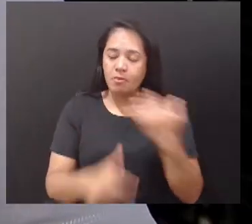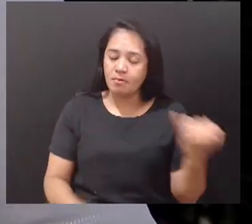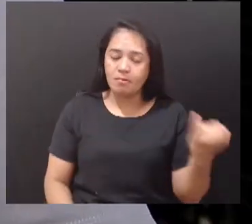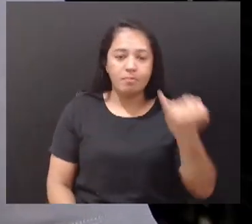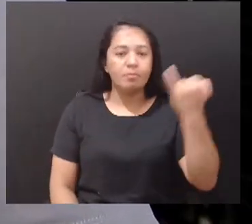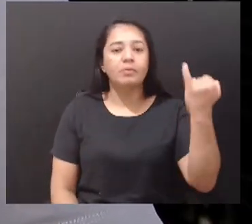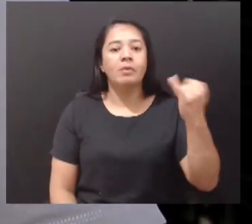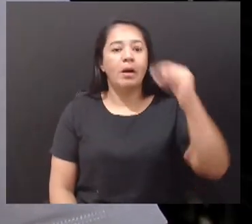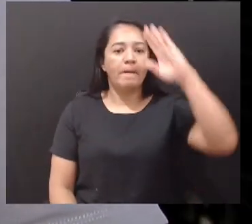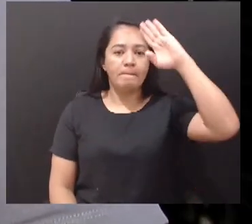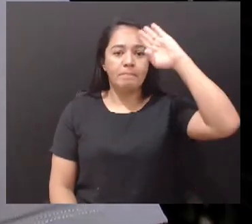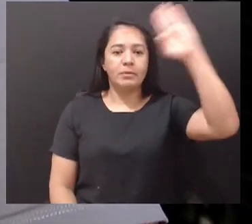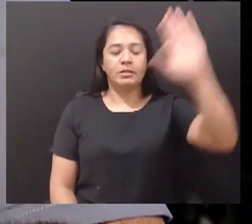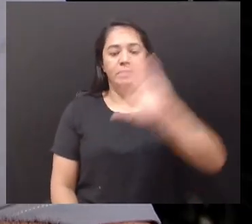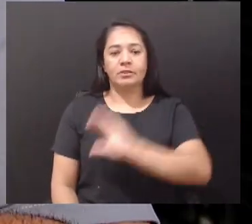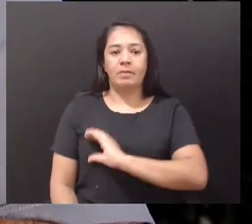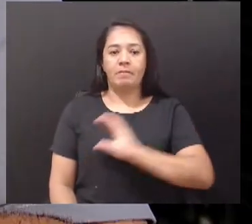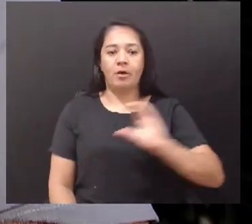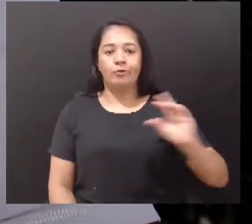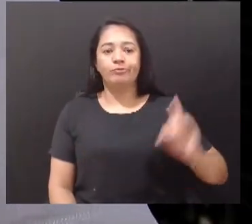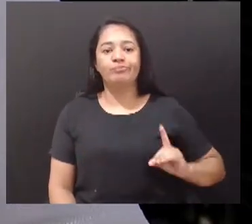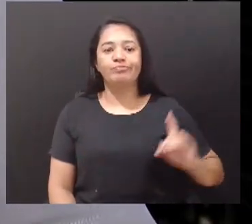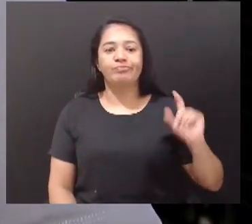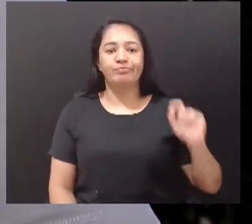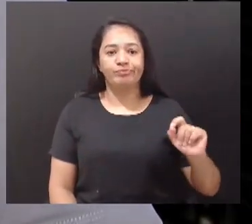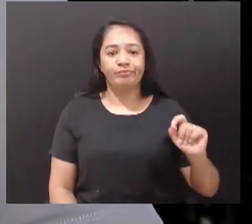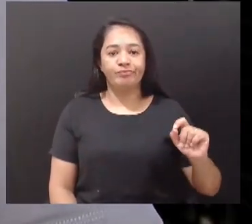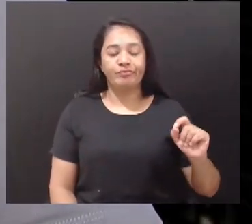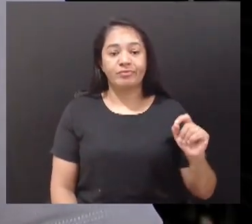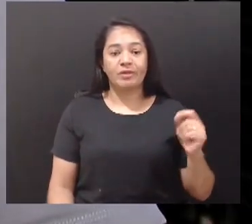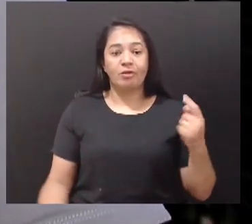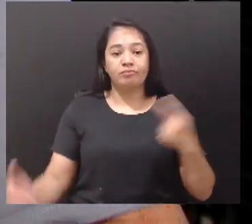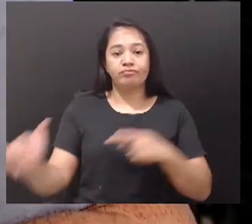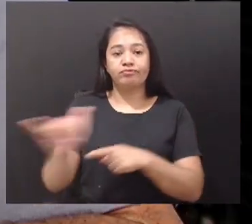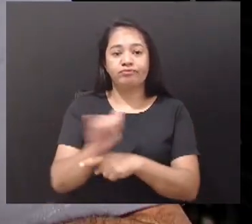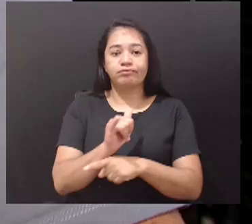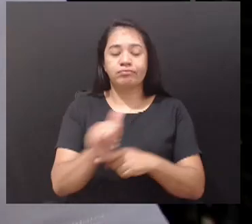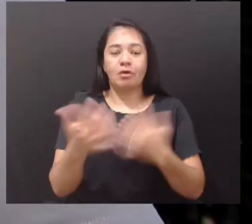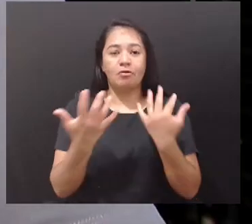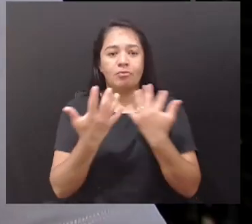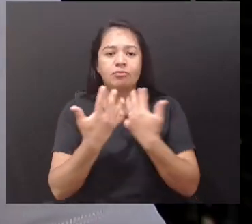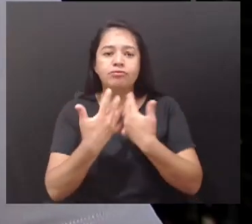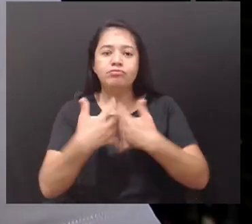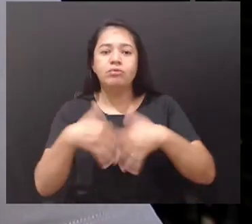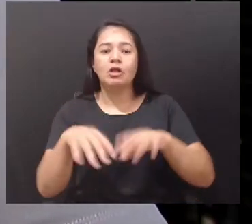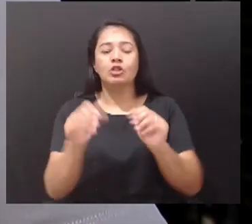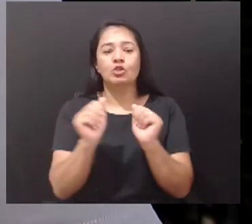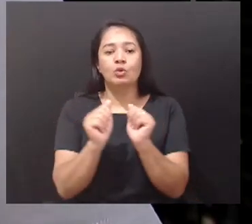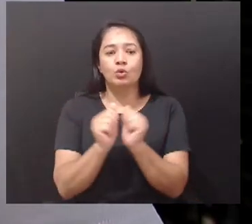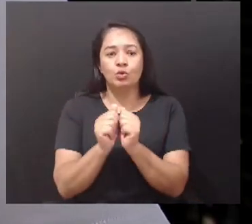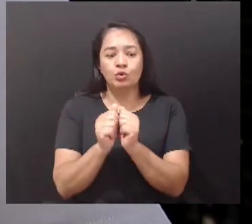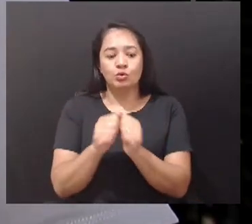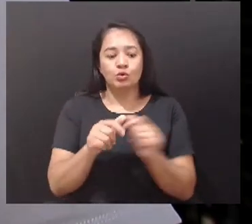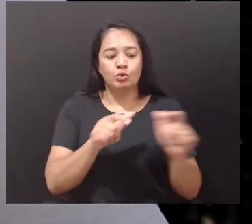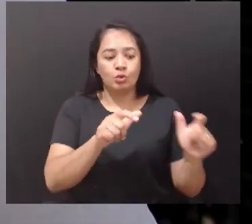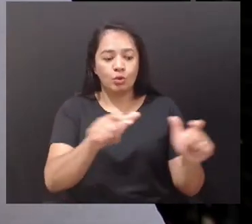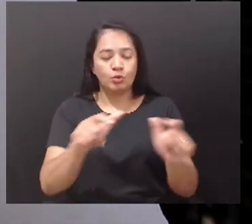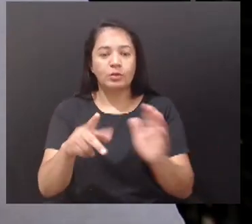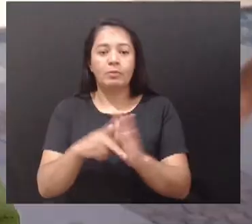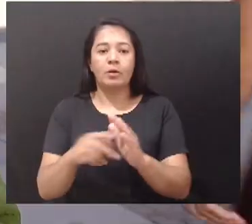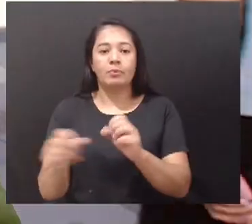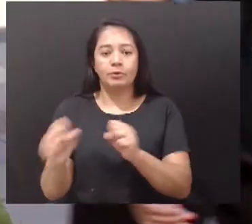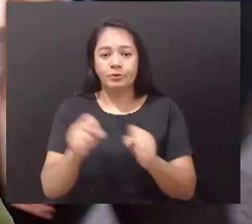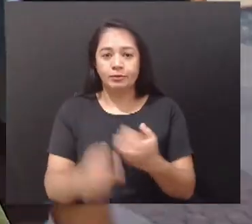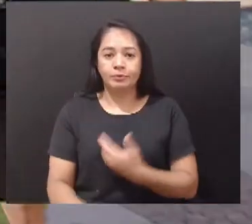da coordenadoria é a articulação com os demais órgãos do poder público e sociedade